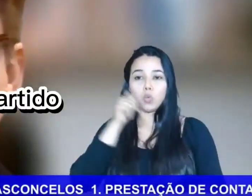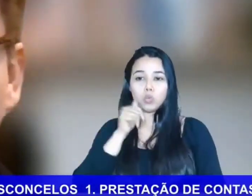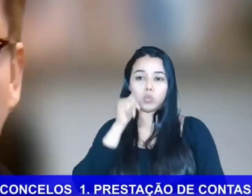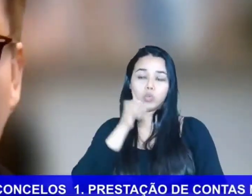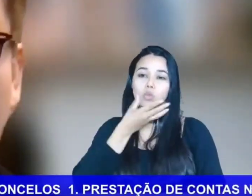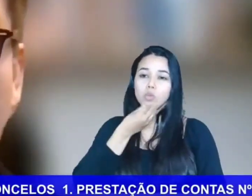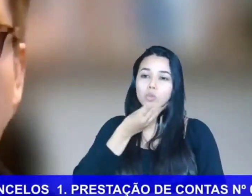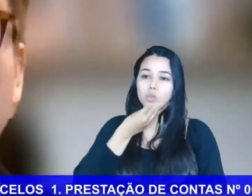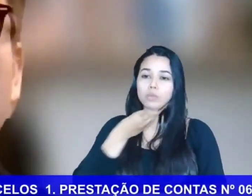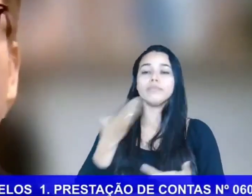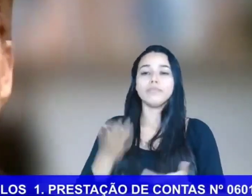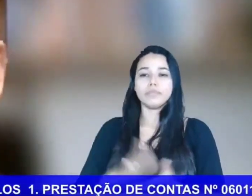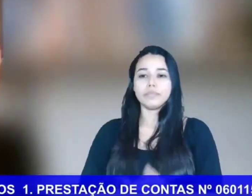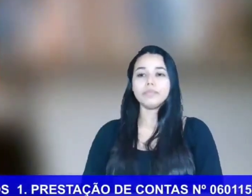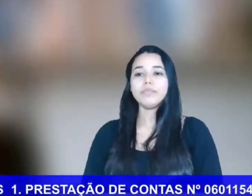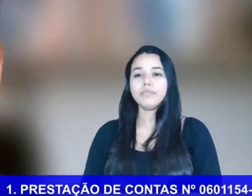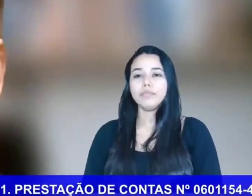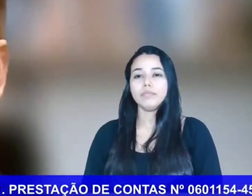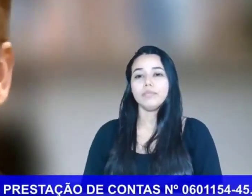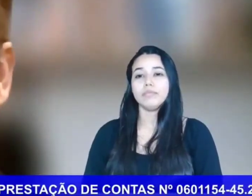do parquê, aos